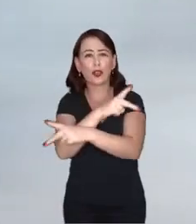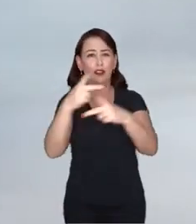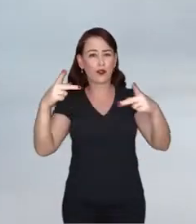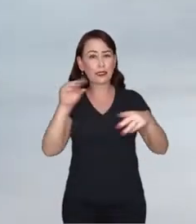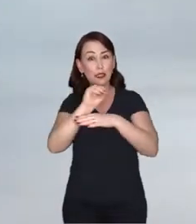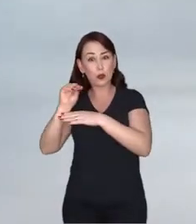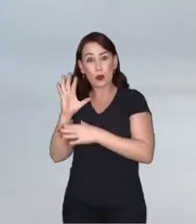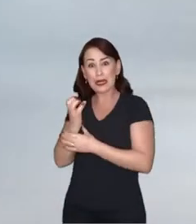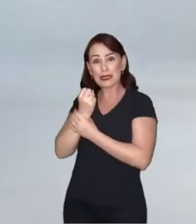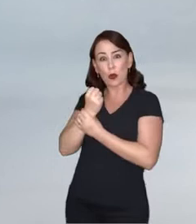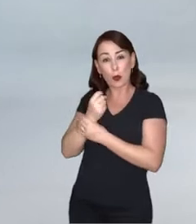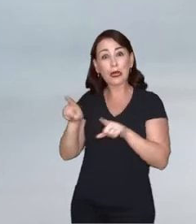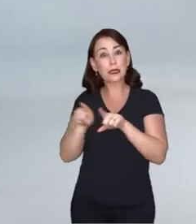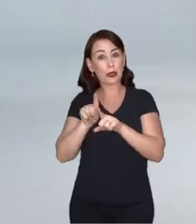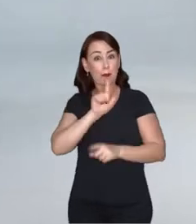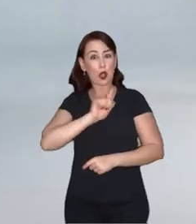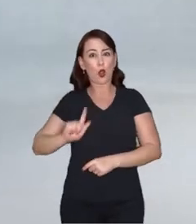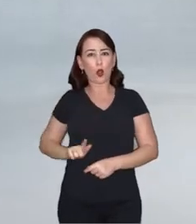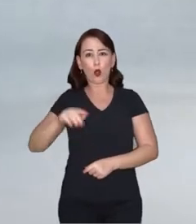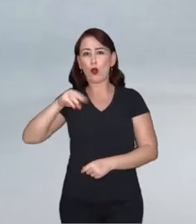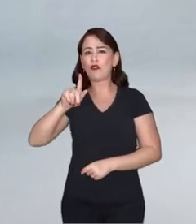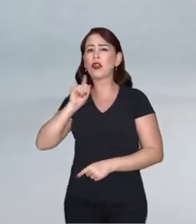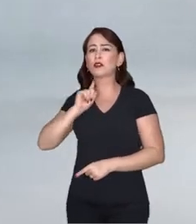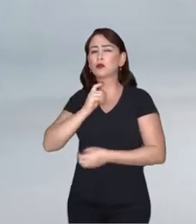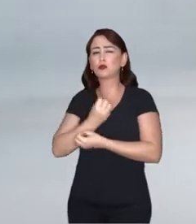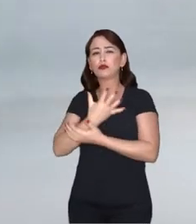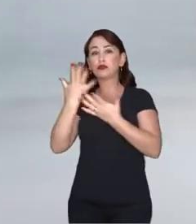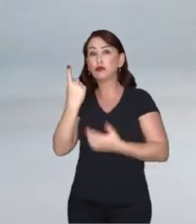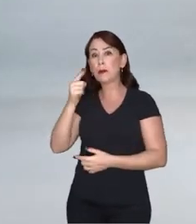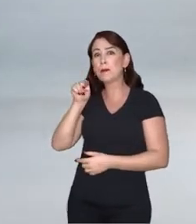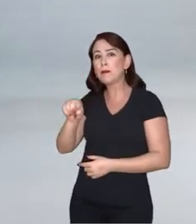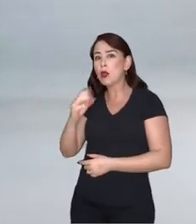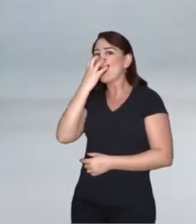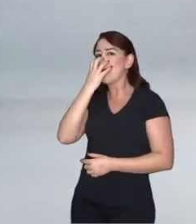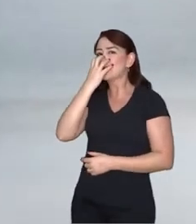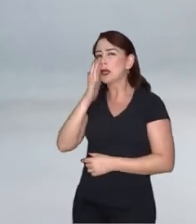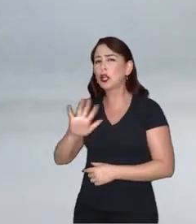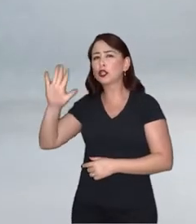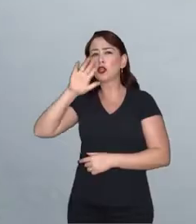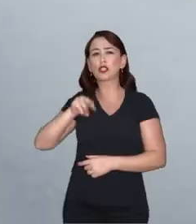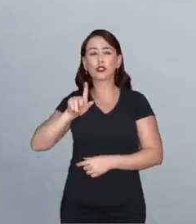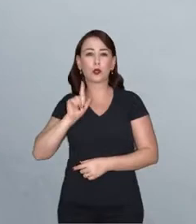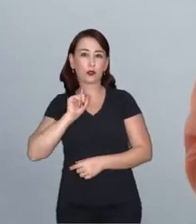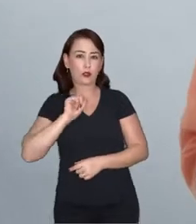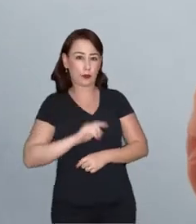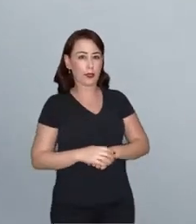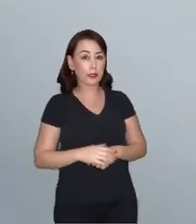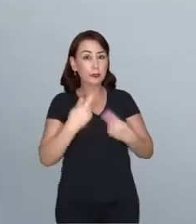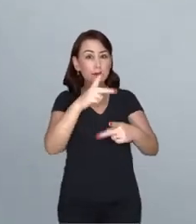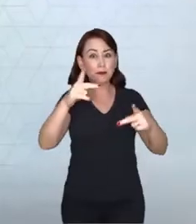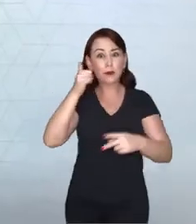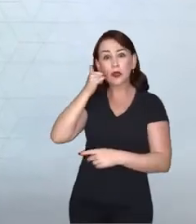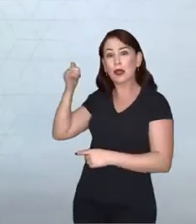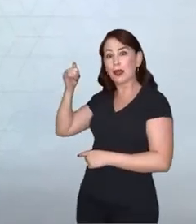da sua segurança 24 horas por dia, distribuímos mais de 1.000 respiradores por toda Minas Gerais. Continuamos atendendo a